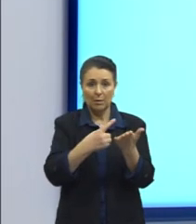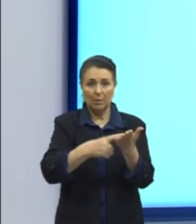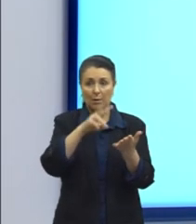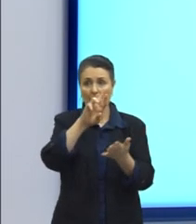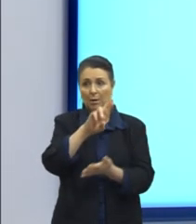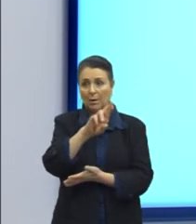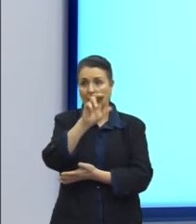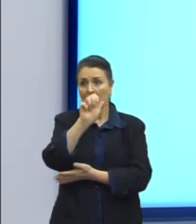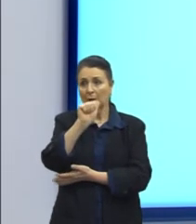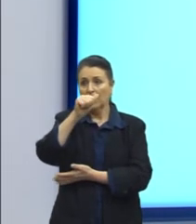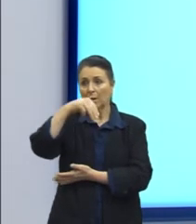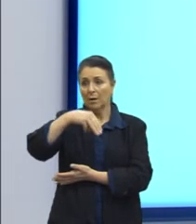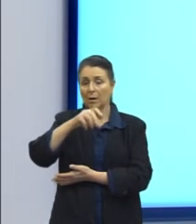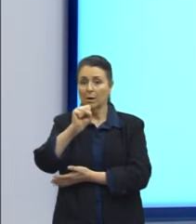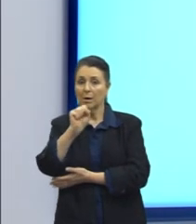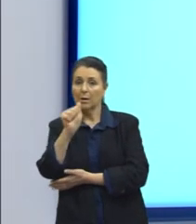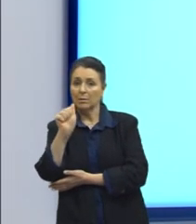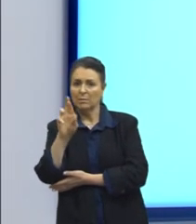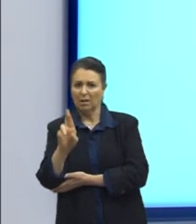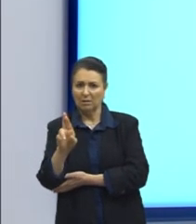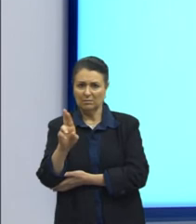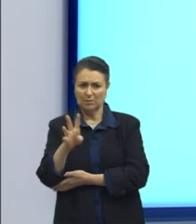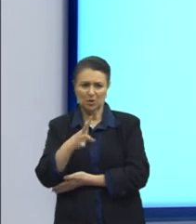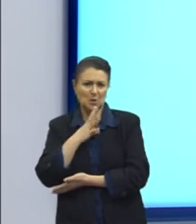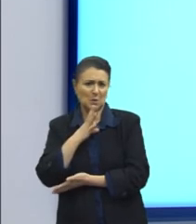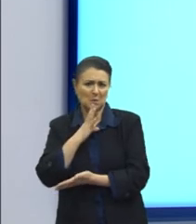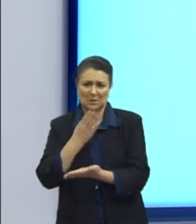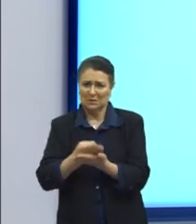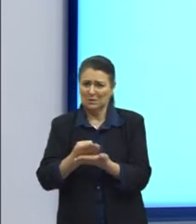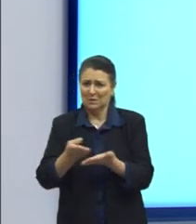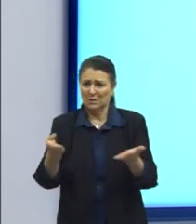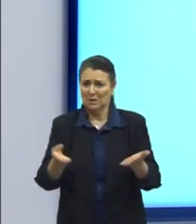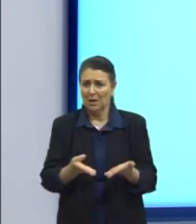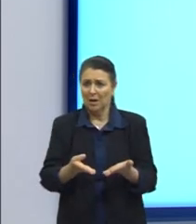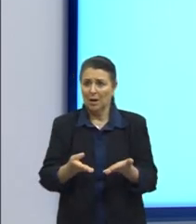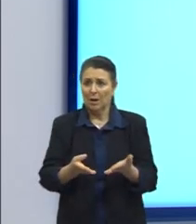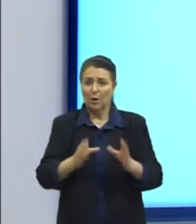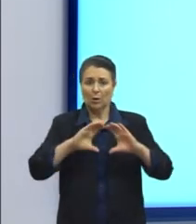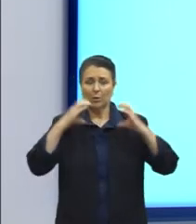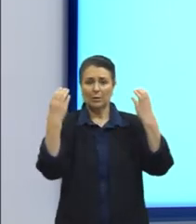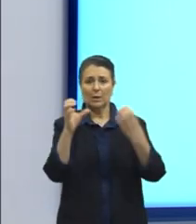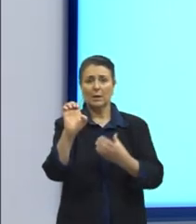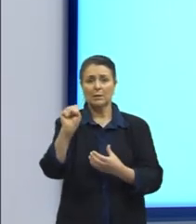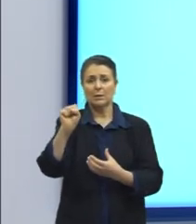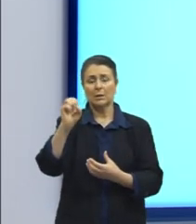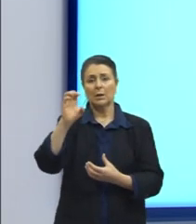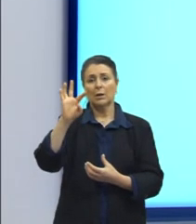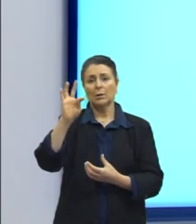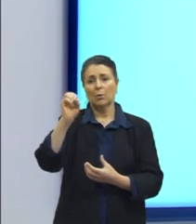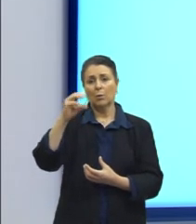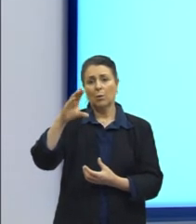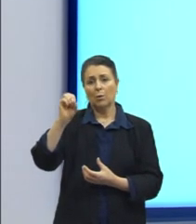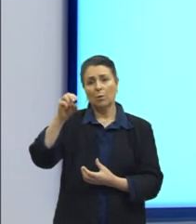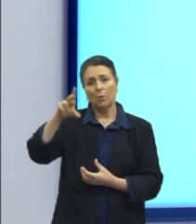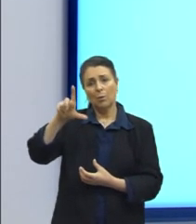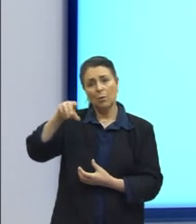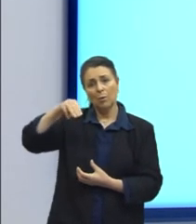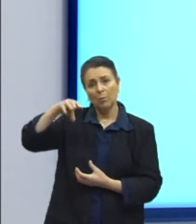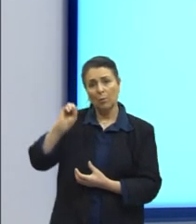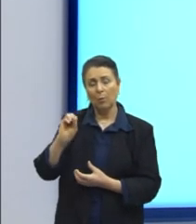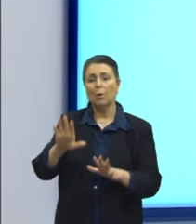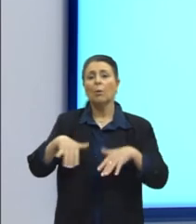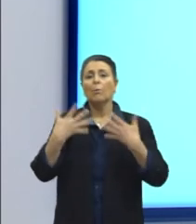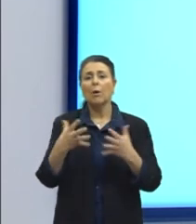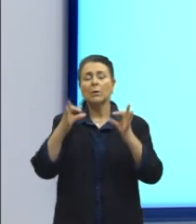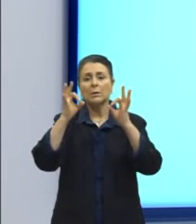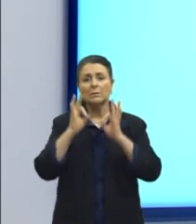de hansar não né a gente nem vê o que que era isso nessa aula conferência de estocou também não Então qual que é a